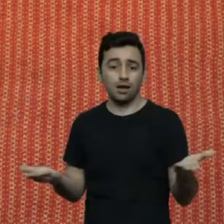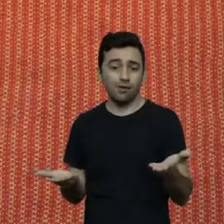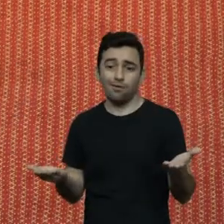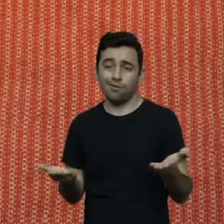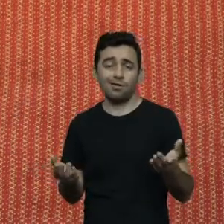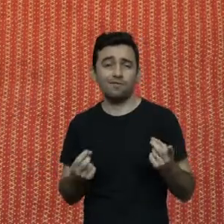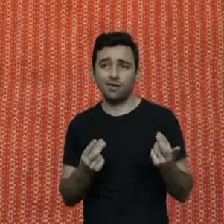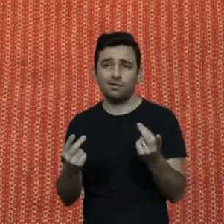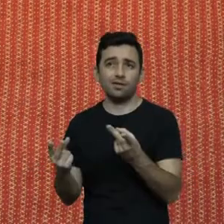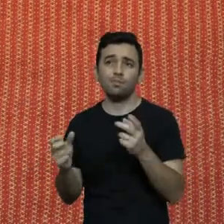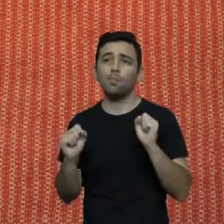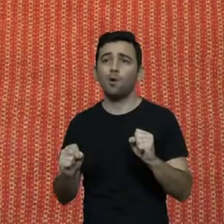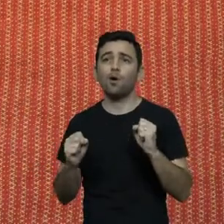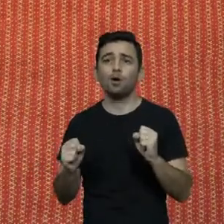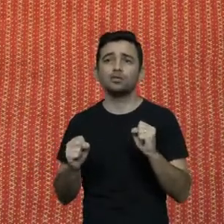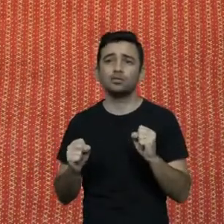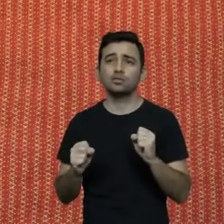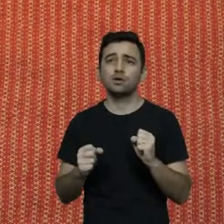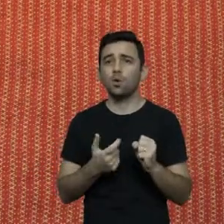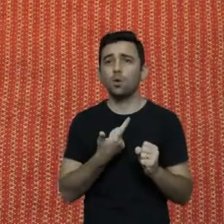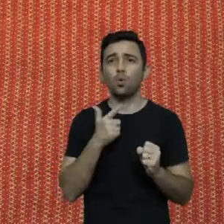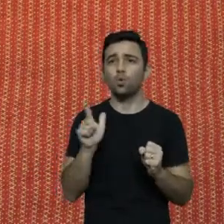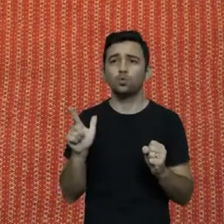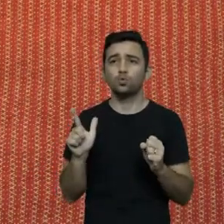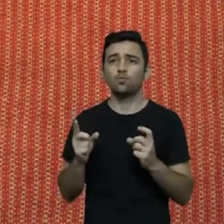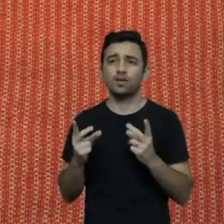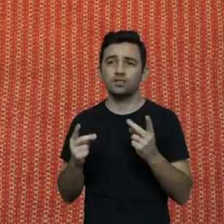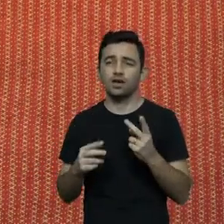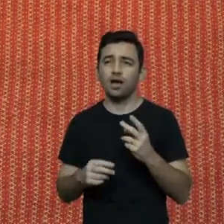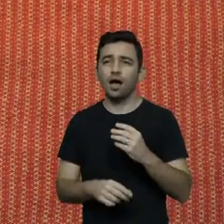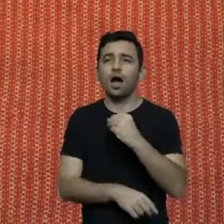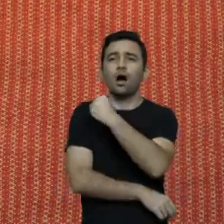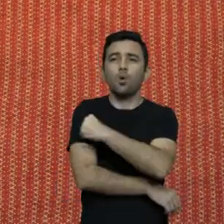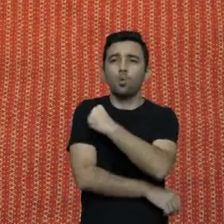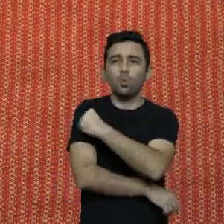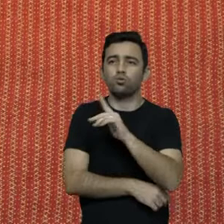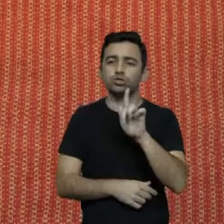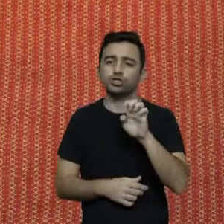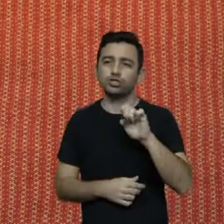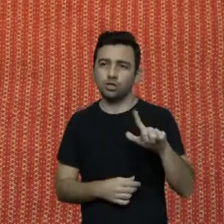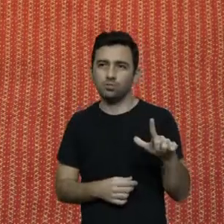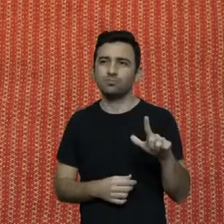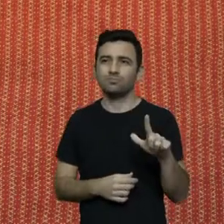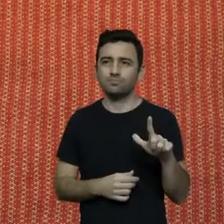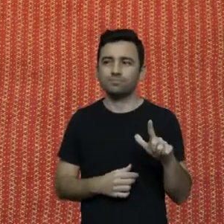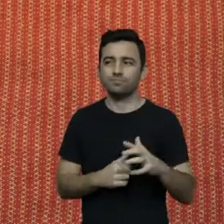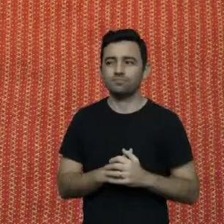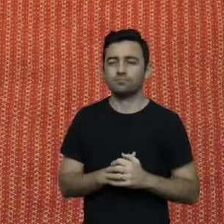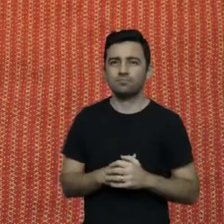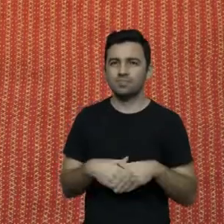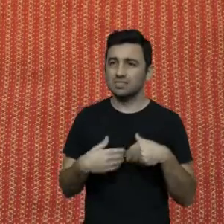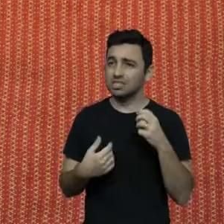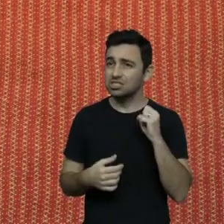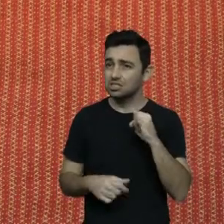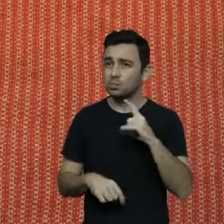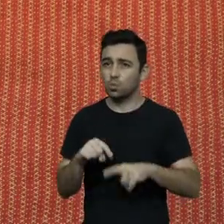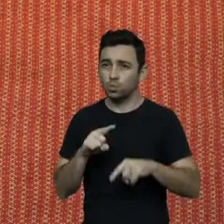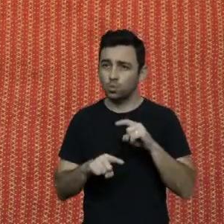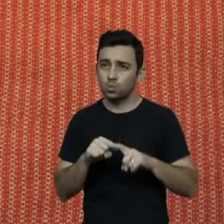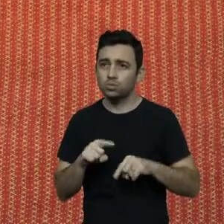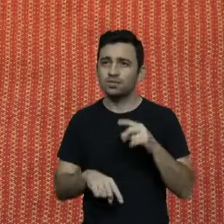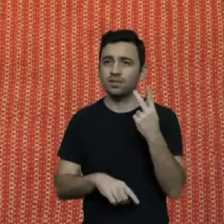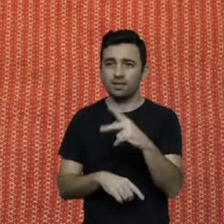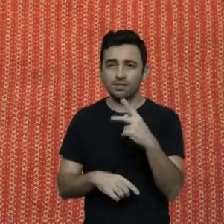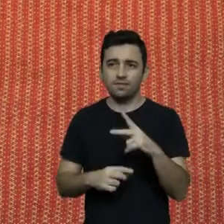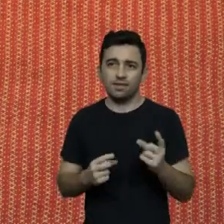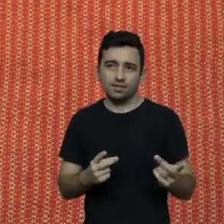eles poderiam vender o álcool em gel E se fosse essa esse o produto deles vendido e